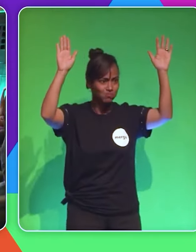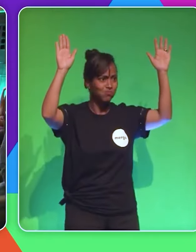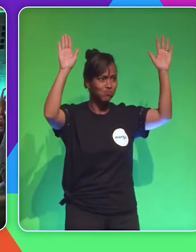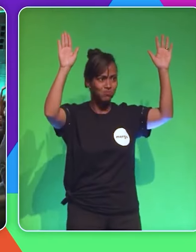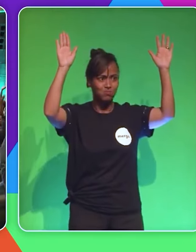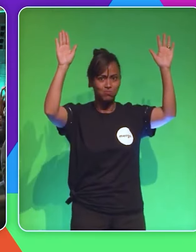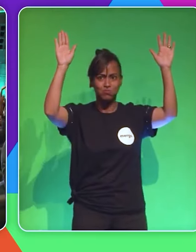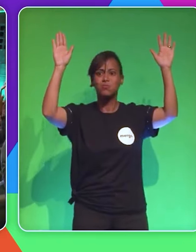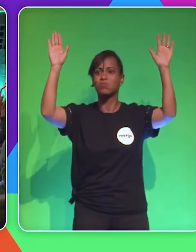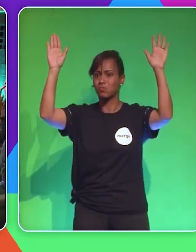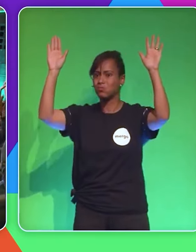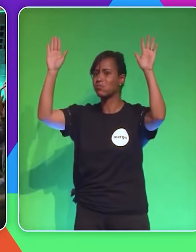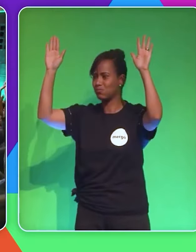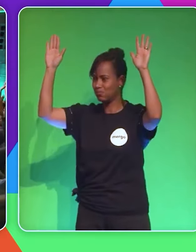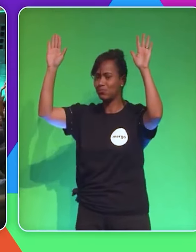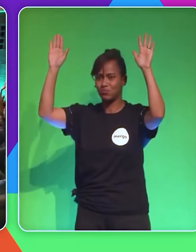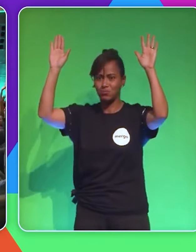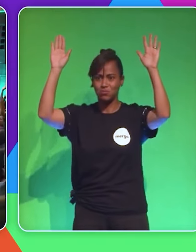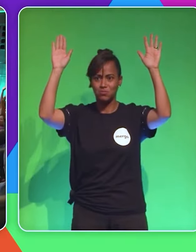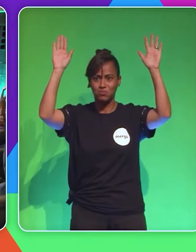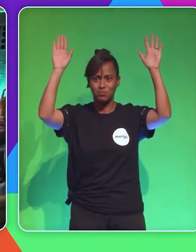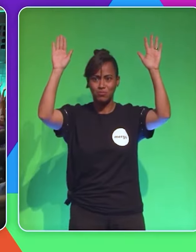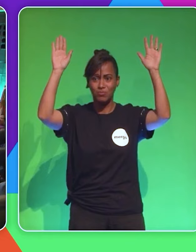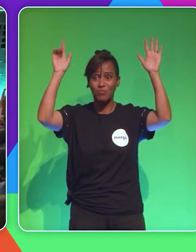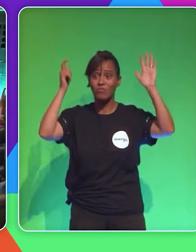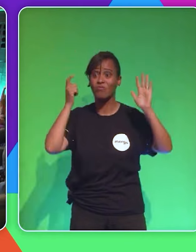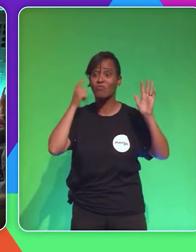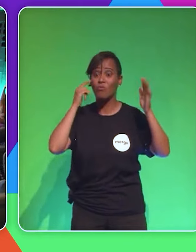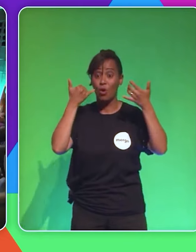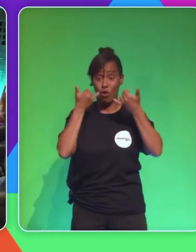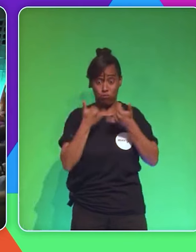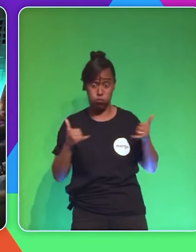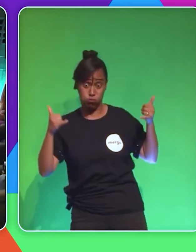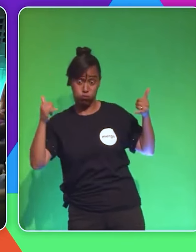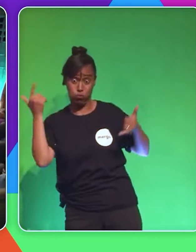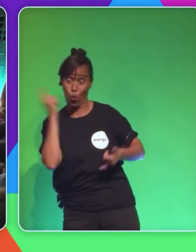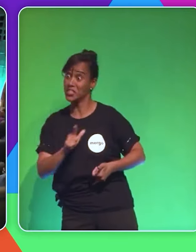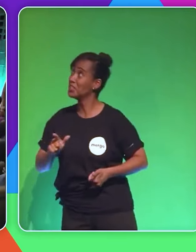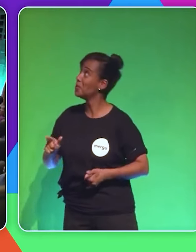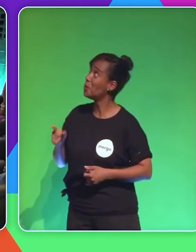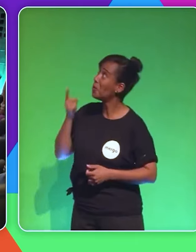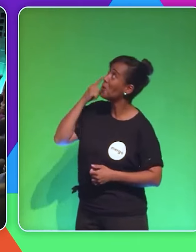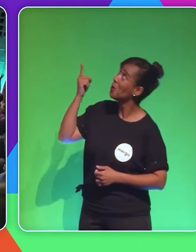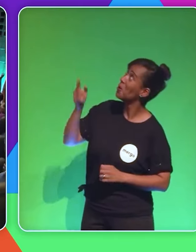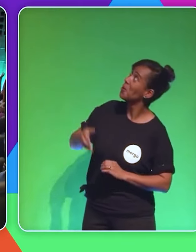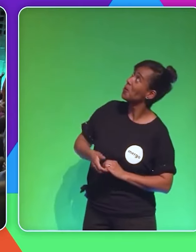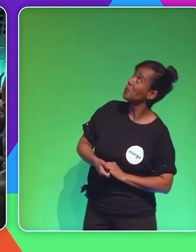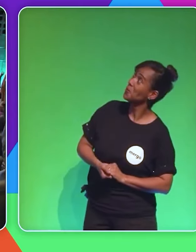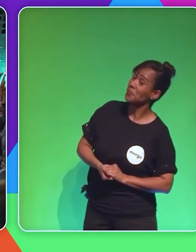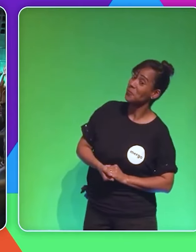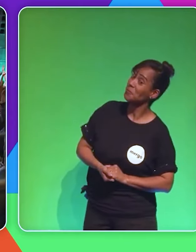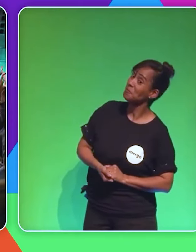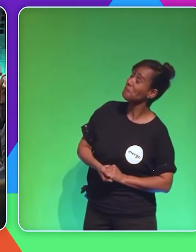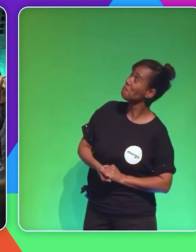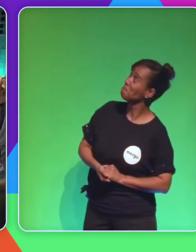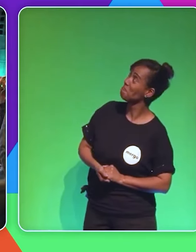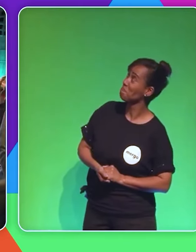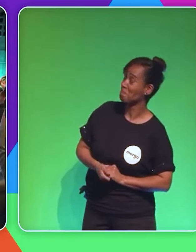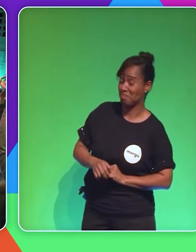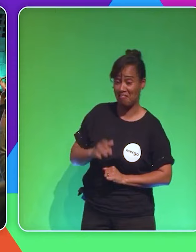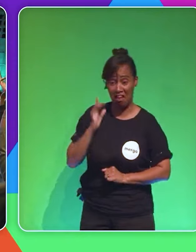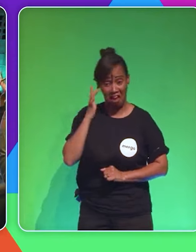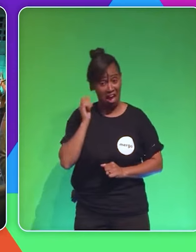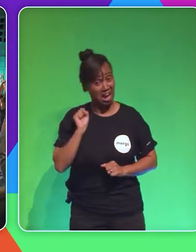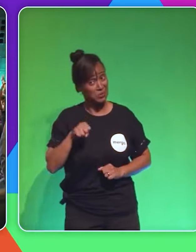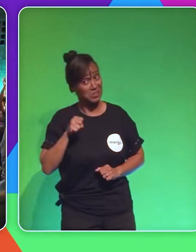puder levanta levanta vamos ver se vamos ver se foi energia pro Goku a vamos